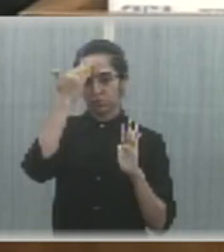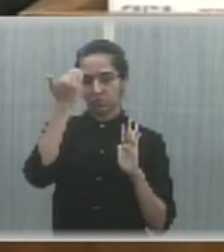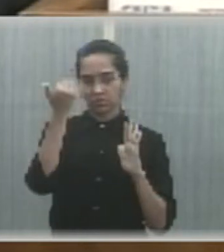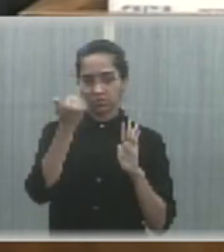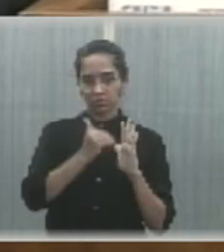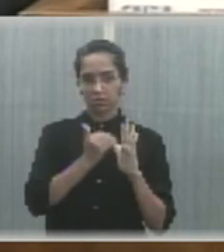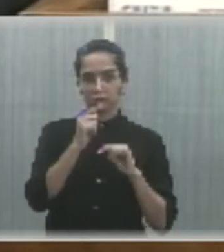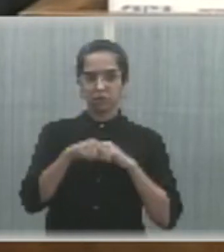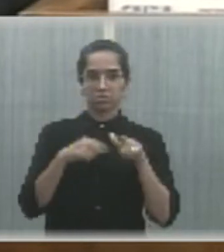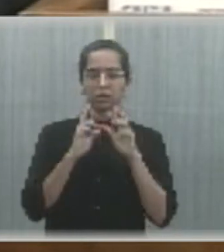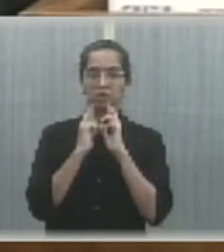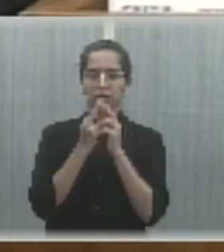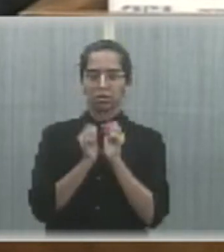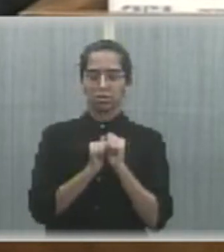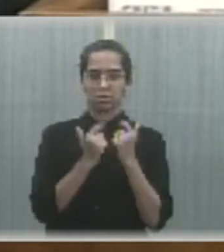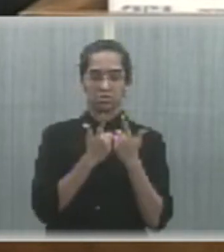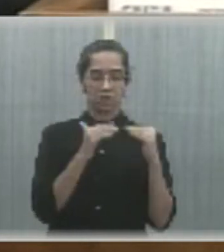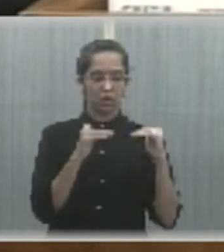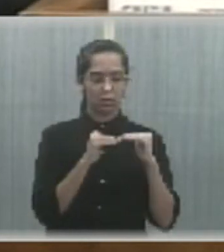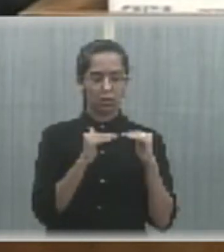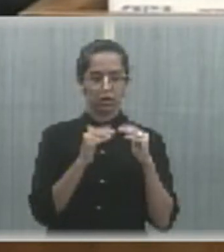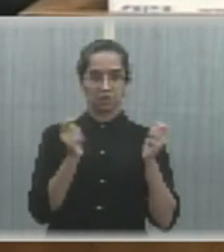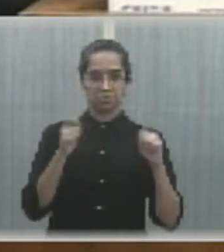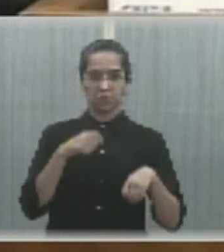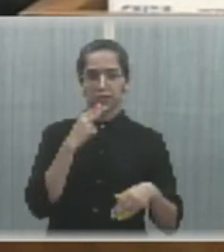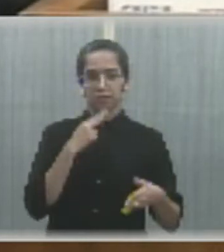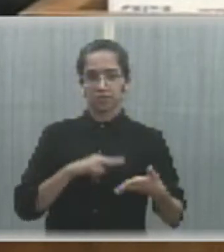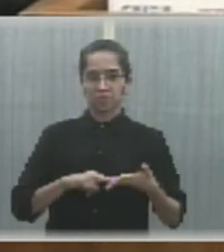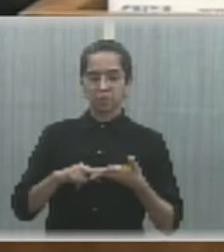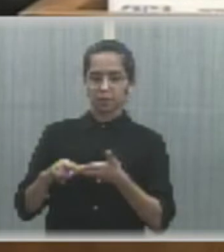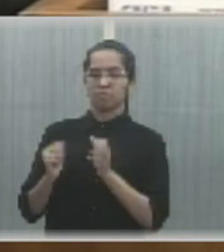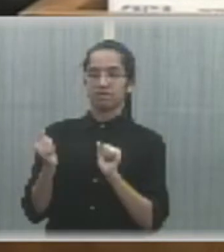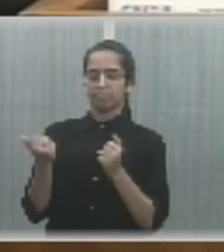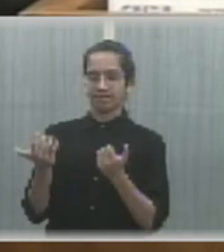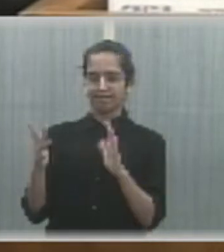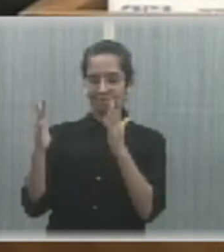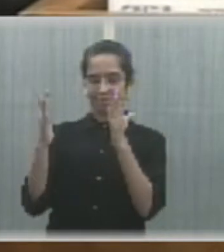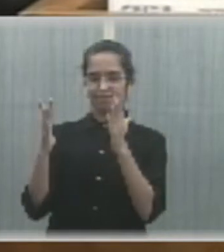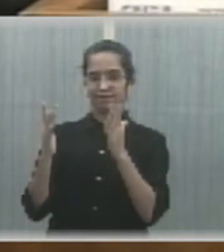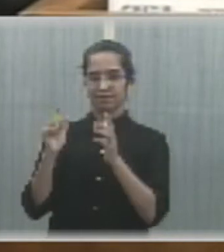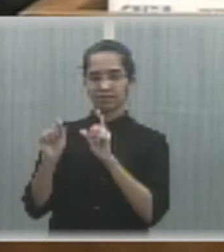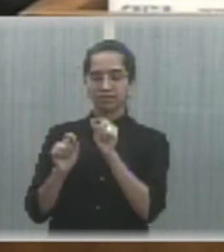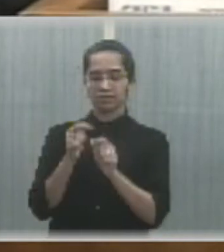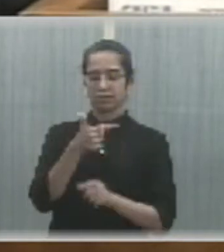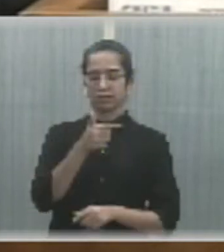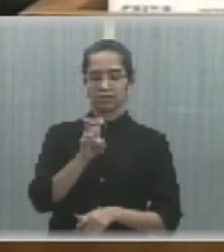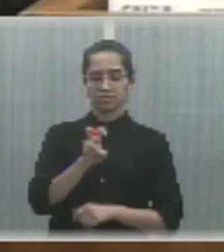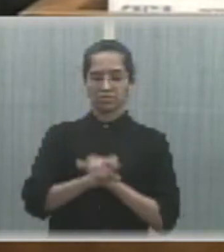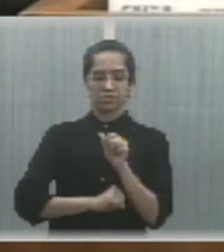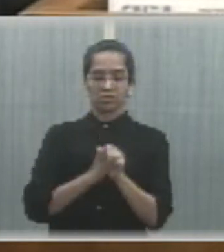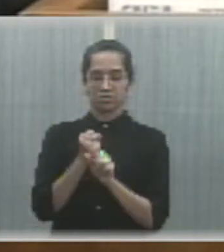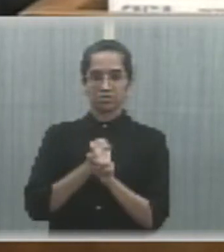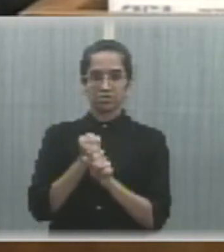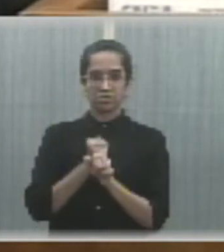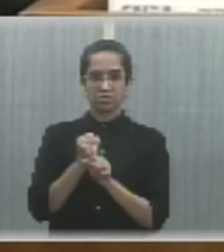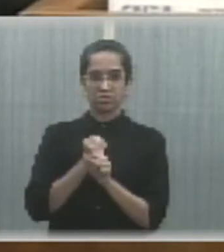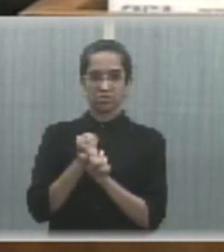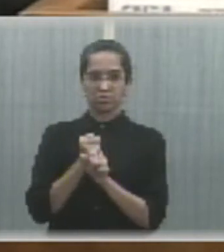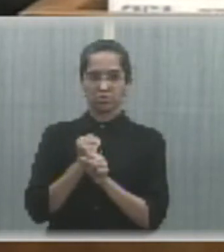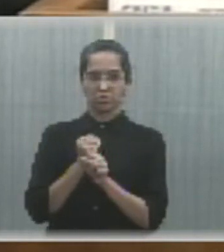interno e após ouvido o plenário, requer que seja enviado voto de louvor pelos 25 anos de